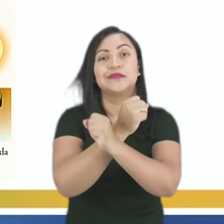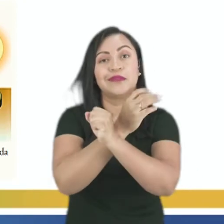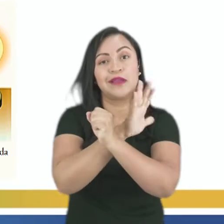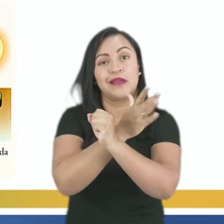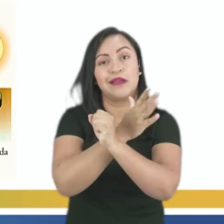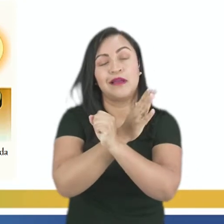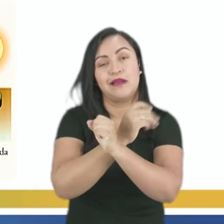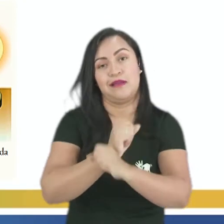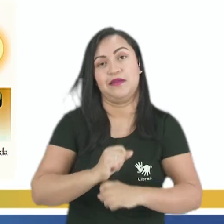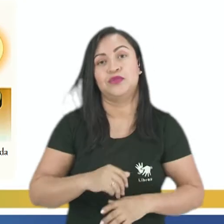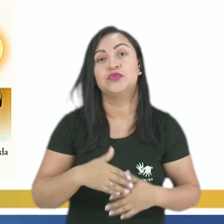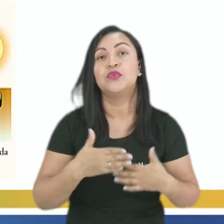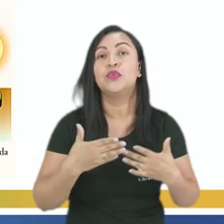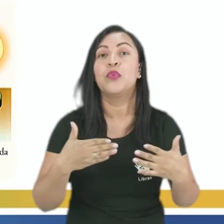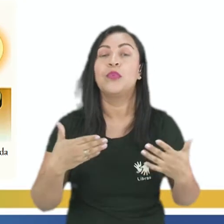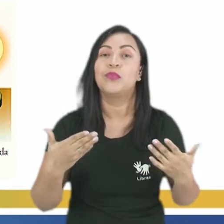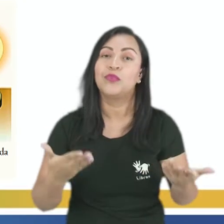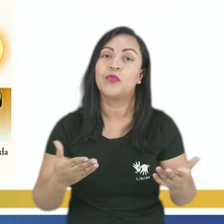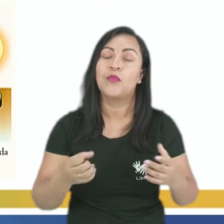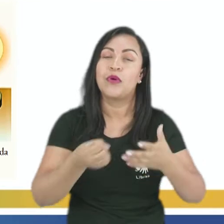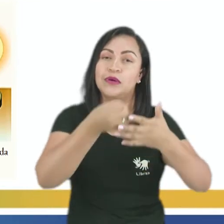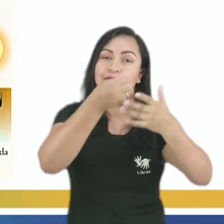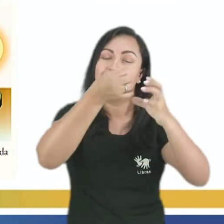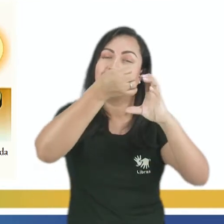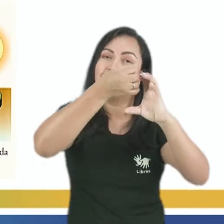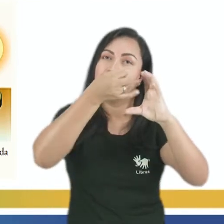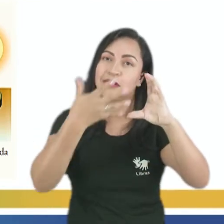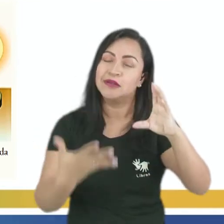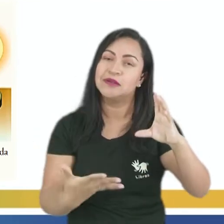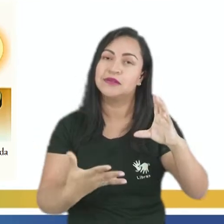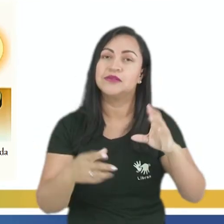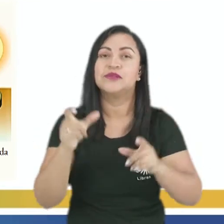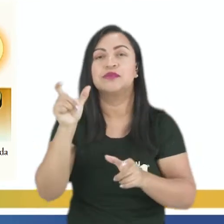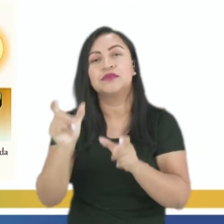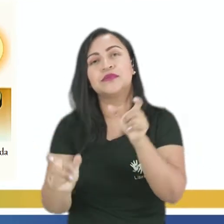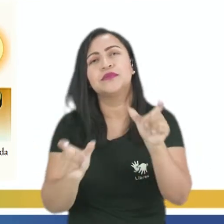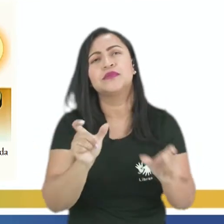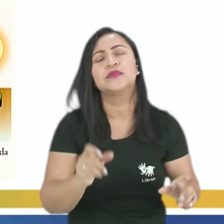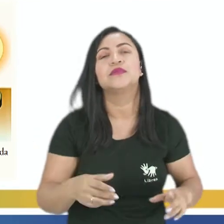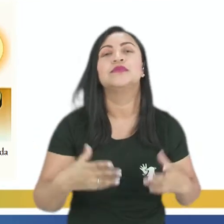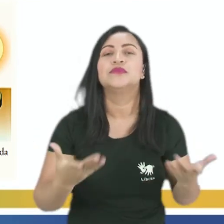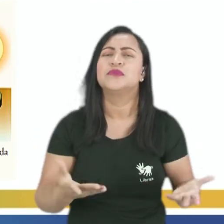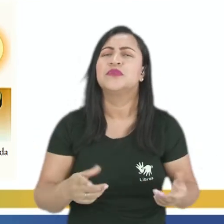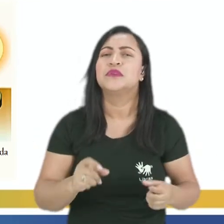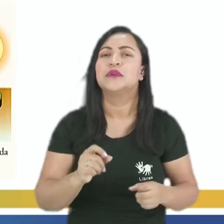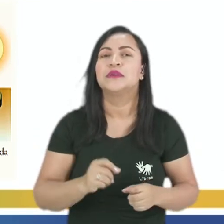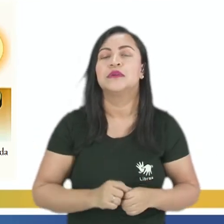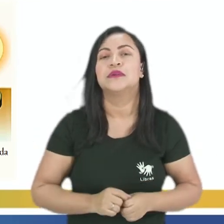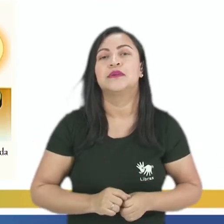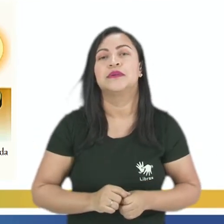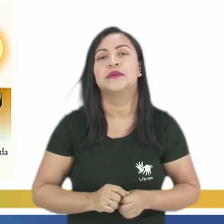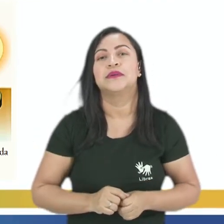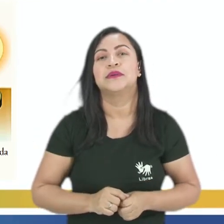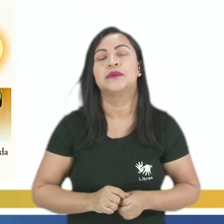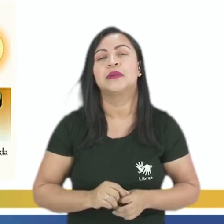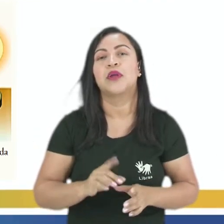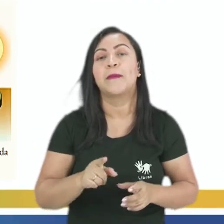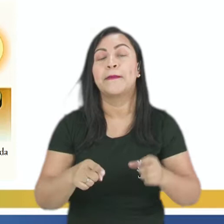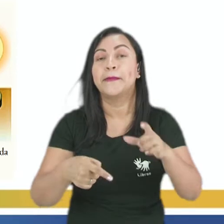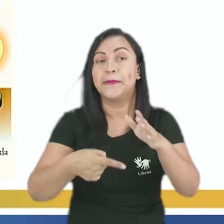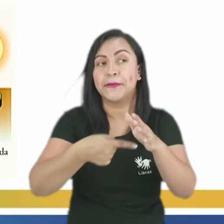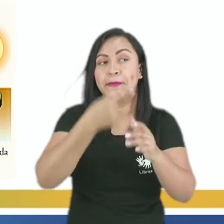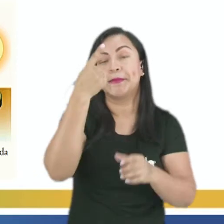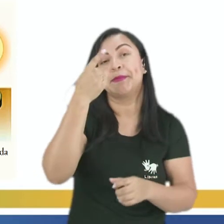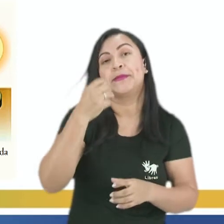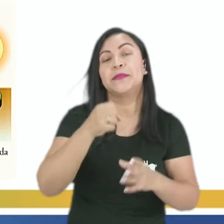as propriedades que nos ajudam a determinar que aquela substância inorgânica é um ácido? Primeira característica é